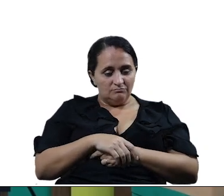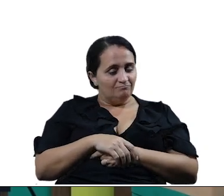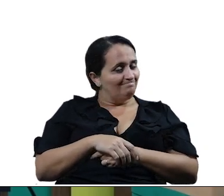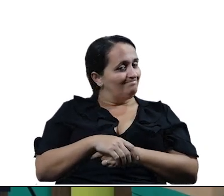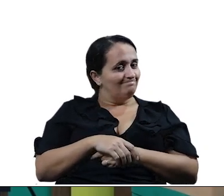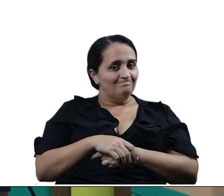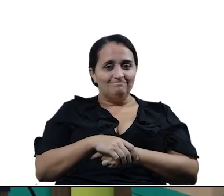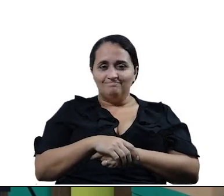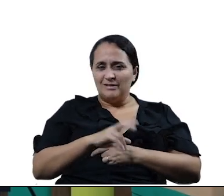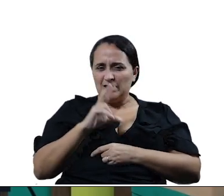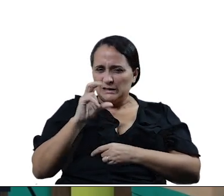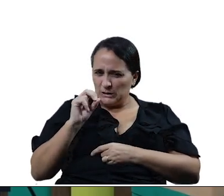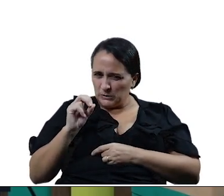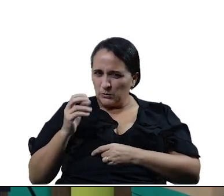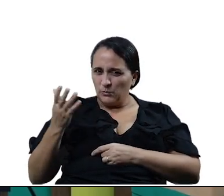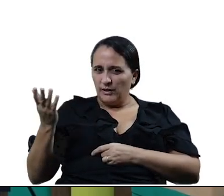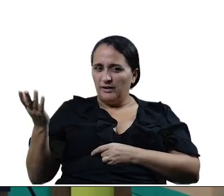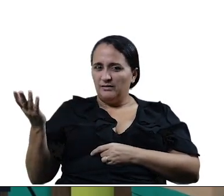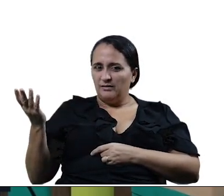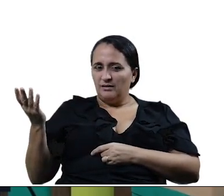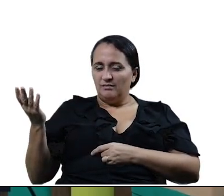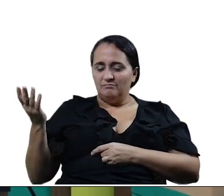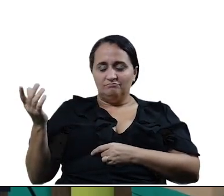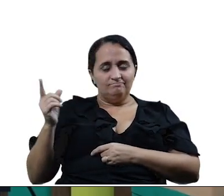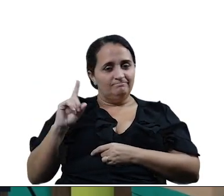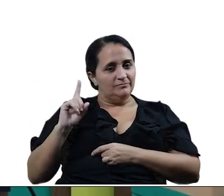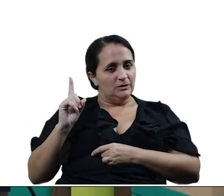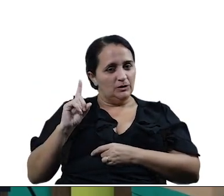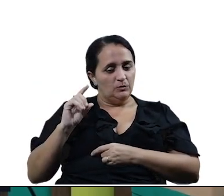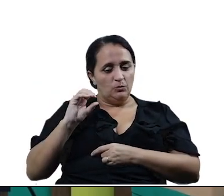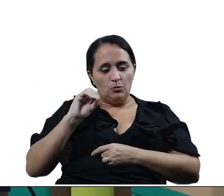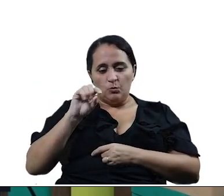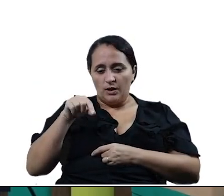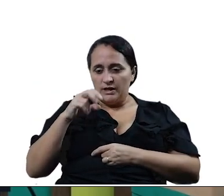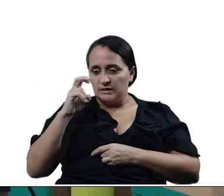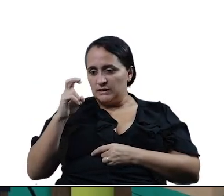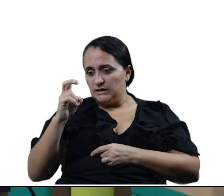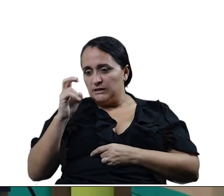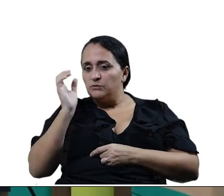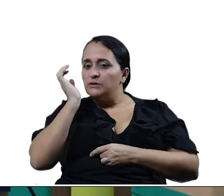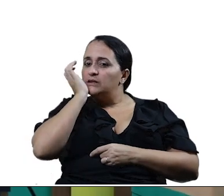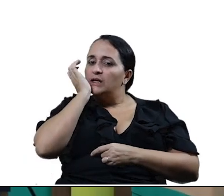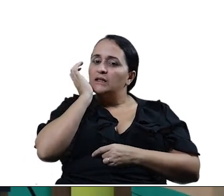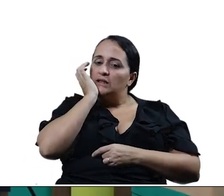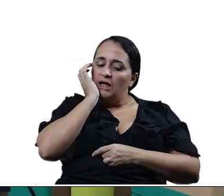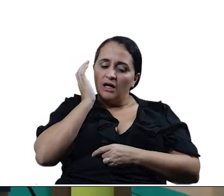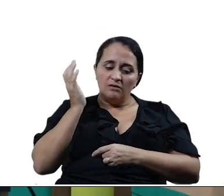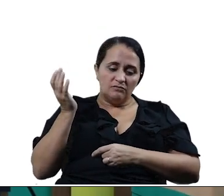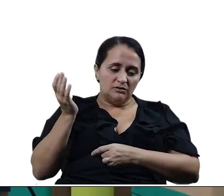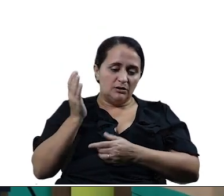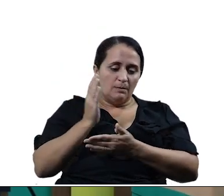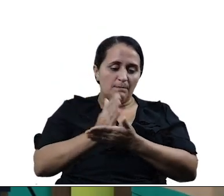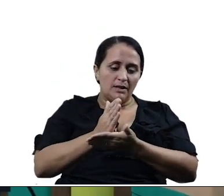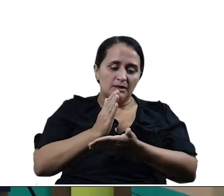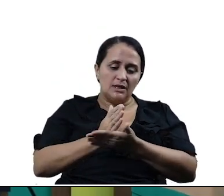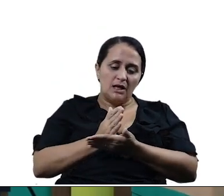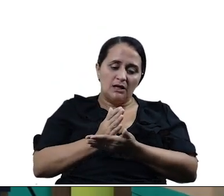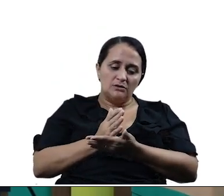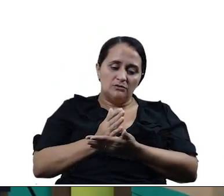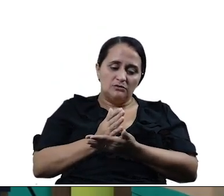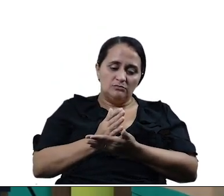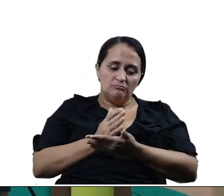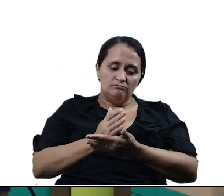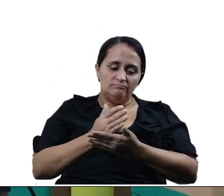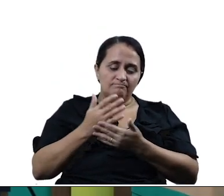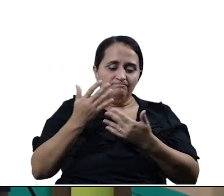estou dizendo que aqui é 5 centavos. Eu estou dizendo que aqui é meio, é metade. E a metade de